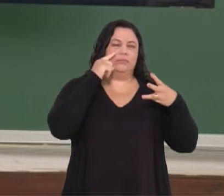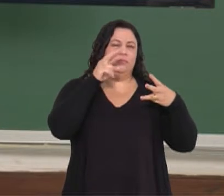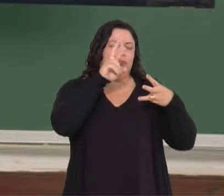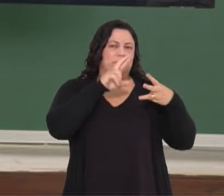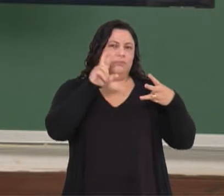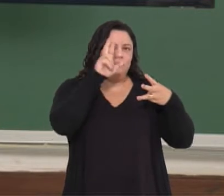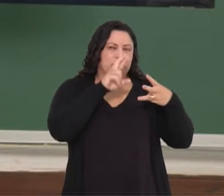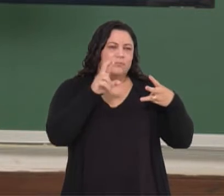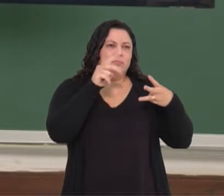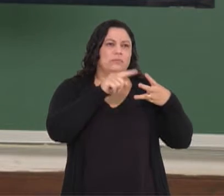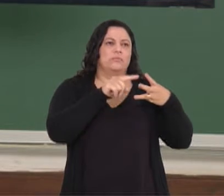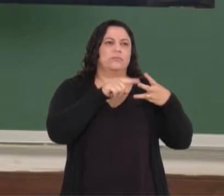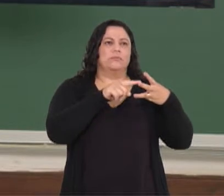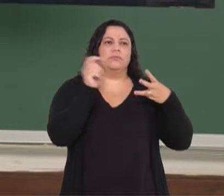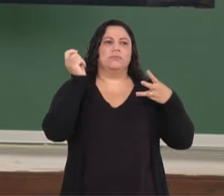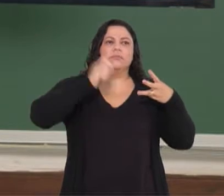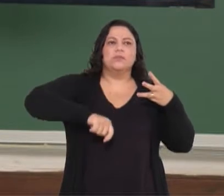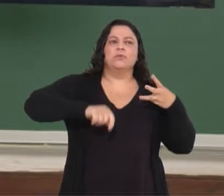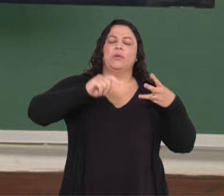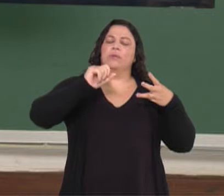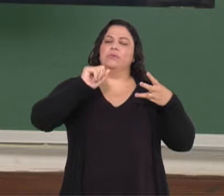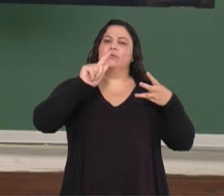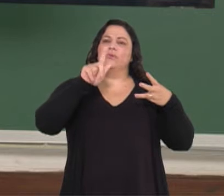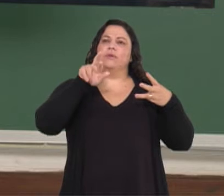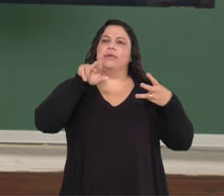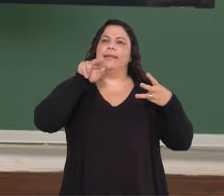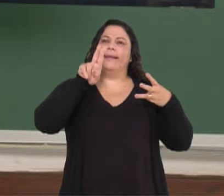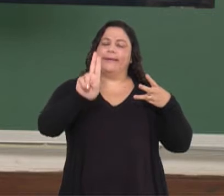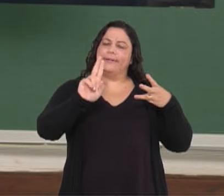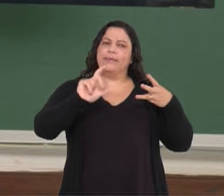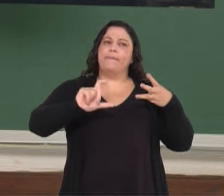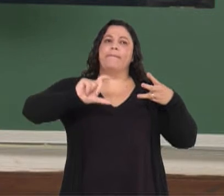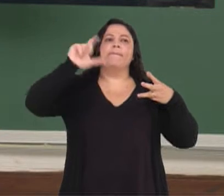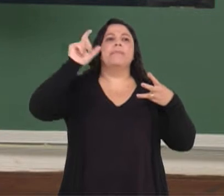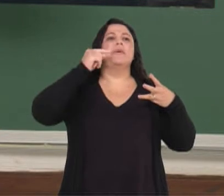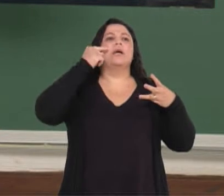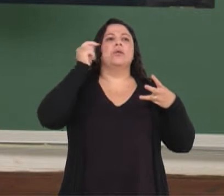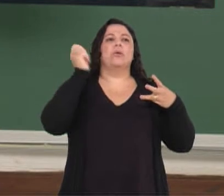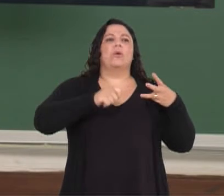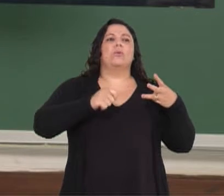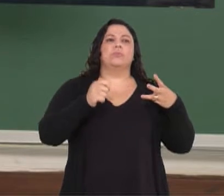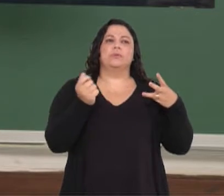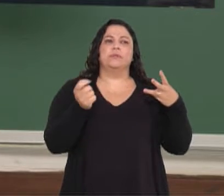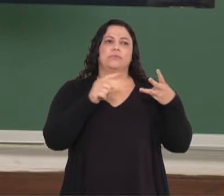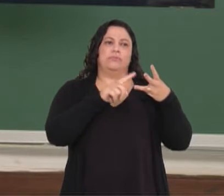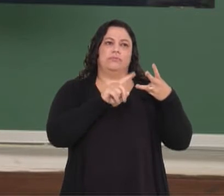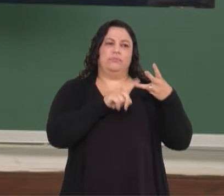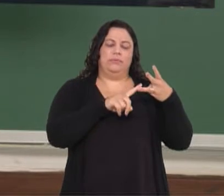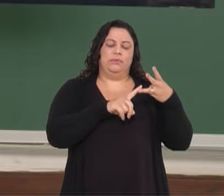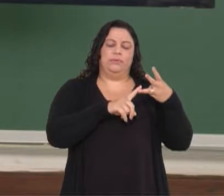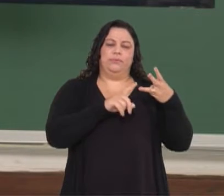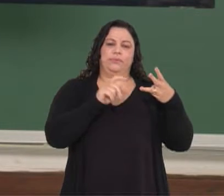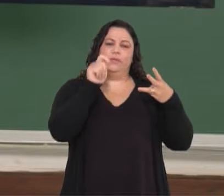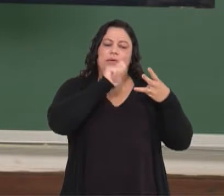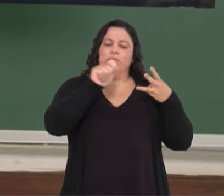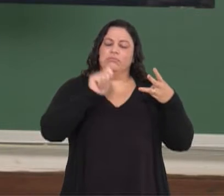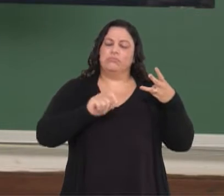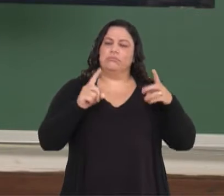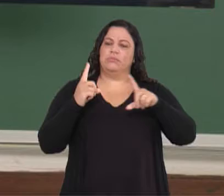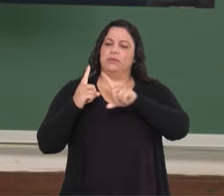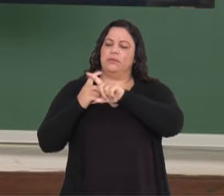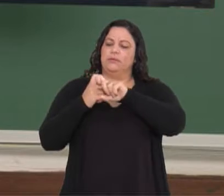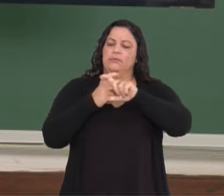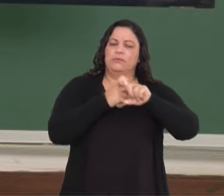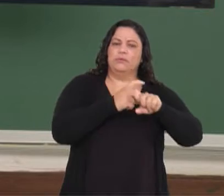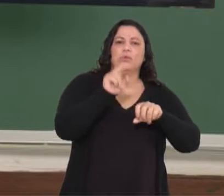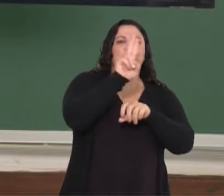tomamos o maior grau possível para o quociente e para o resto para poder entender como eles se expressarão, e aí a gente escreve o polinômio usando a expressão